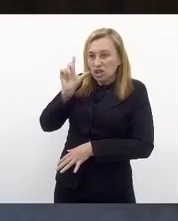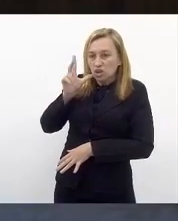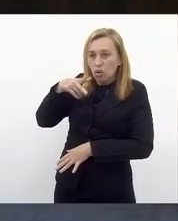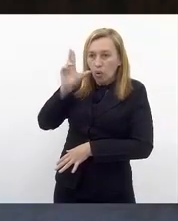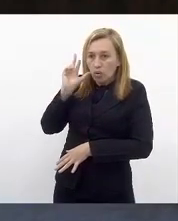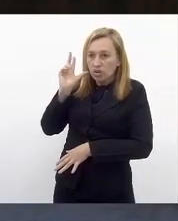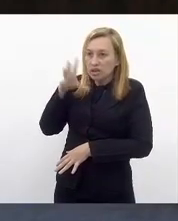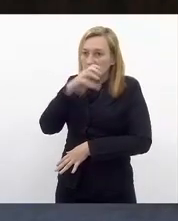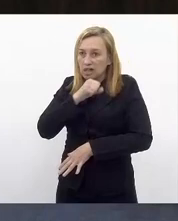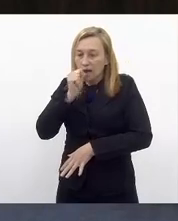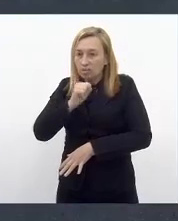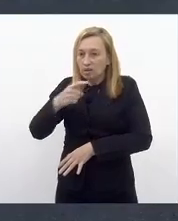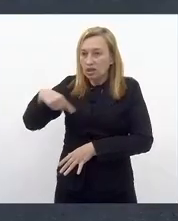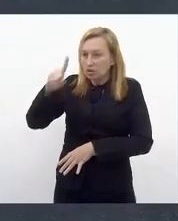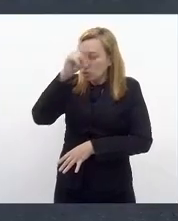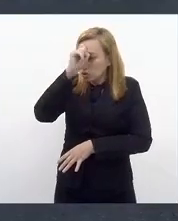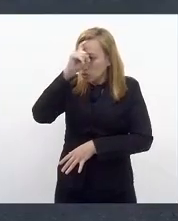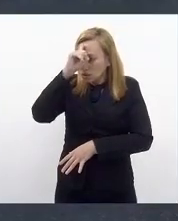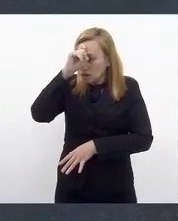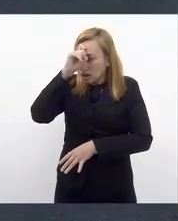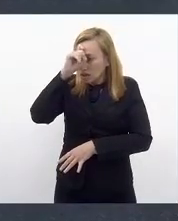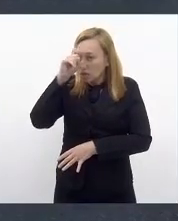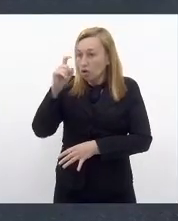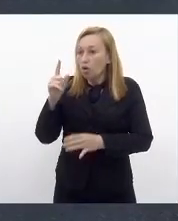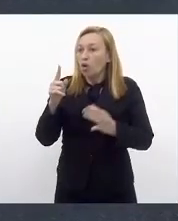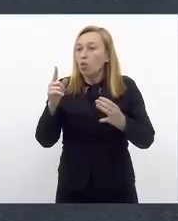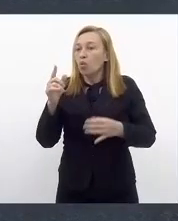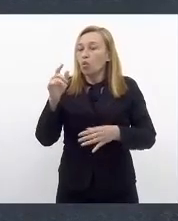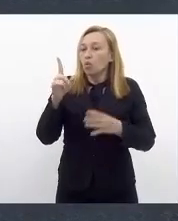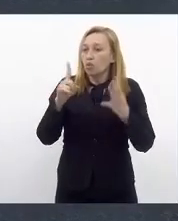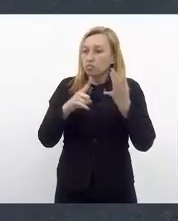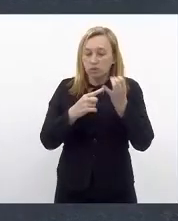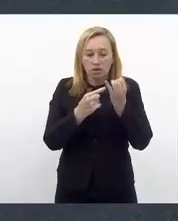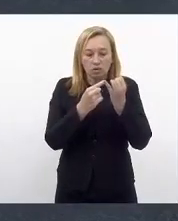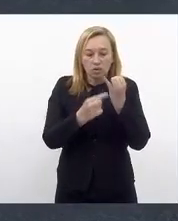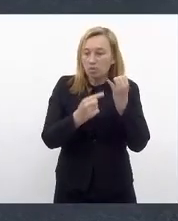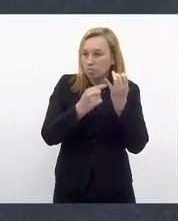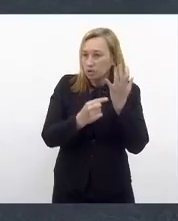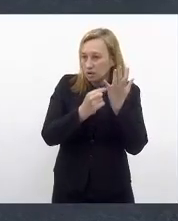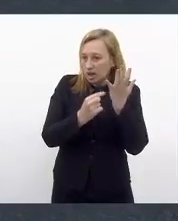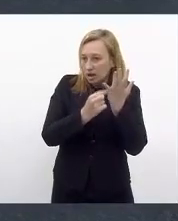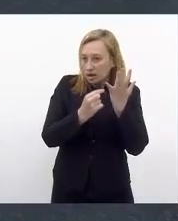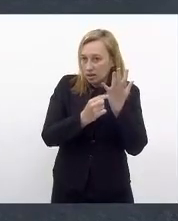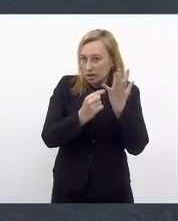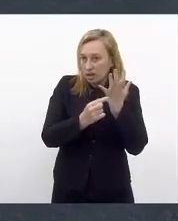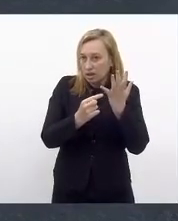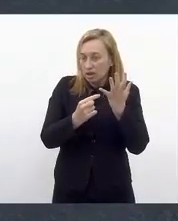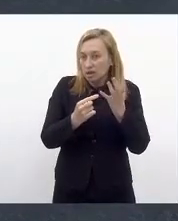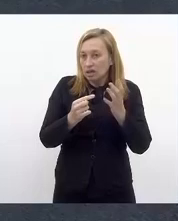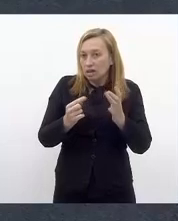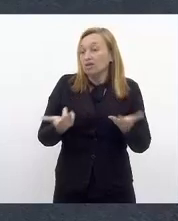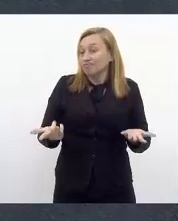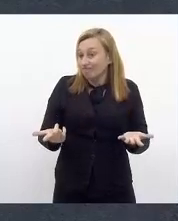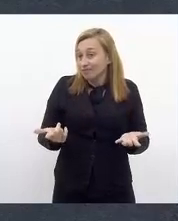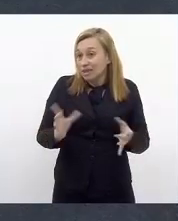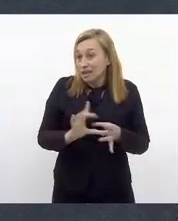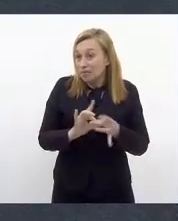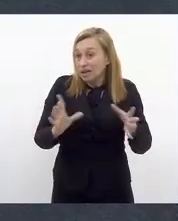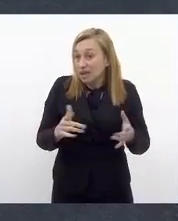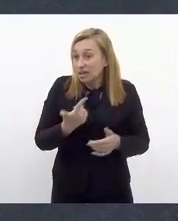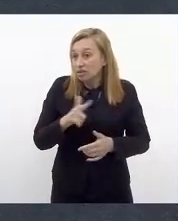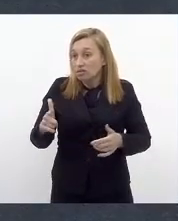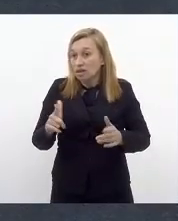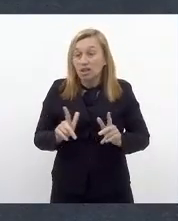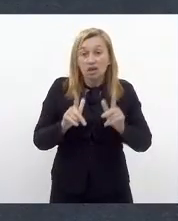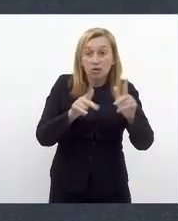sábado então tá internado com dedo sendo amputado Então a nossa natureza é de restrição de liberdade tanto quanto de um